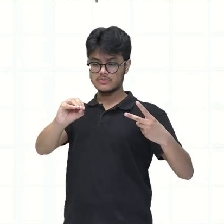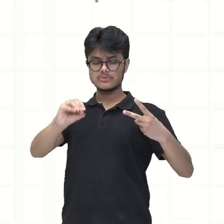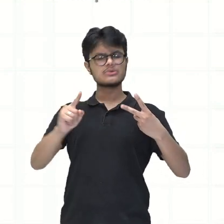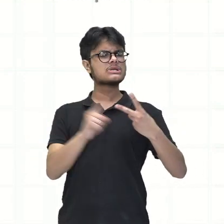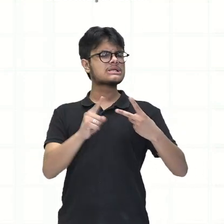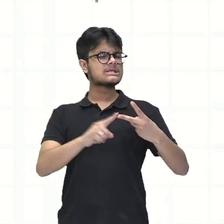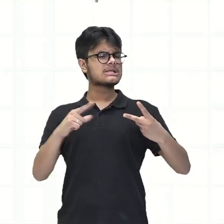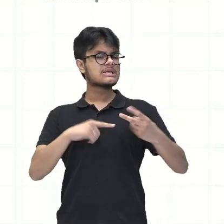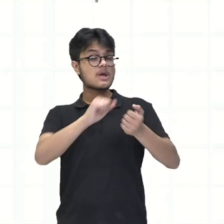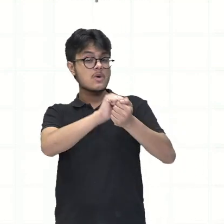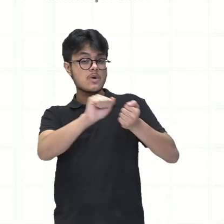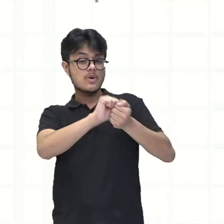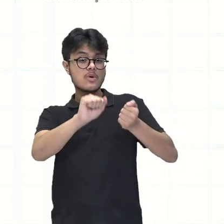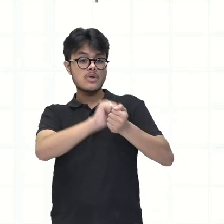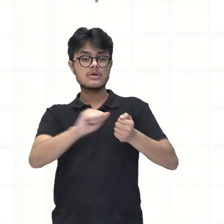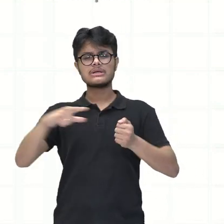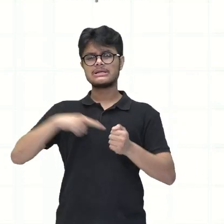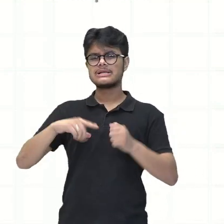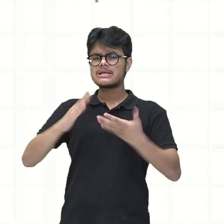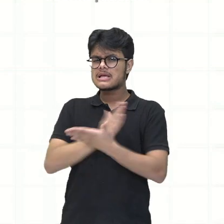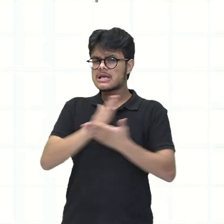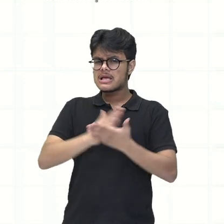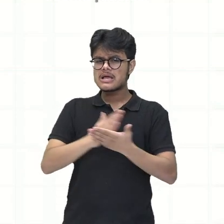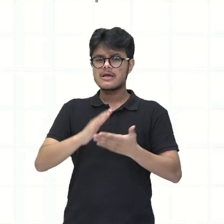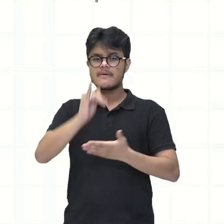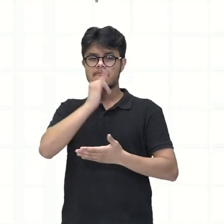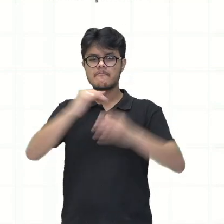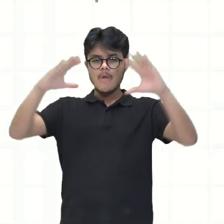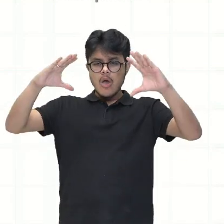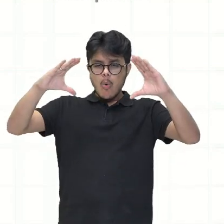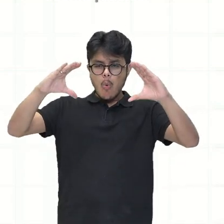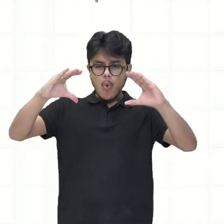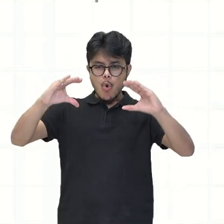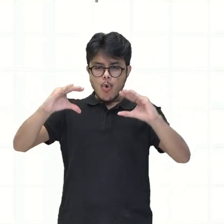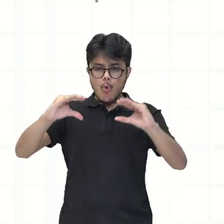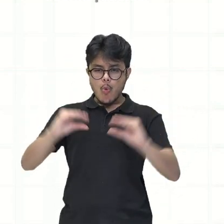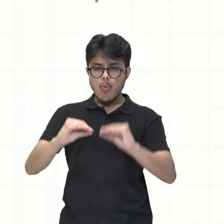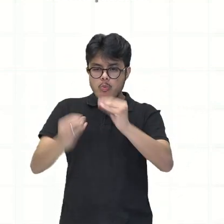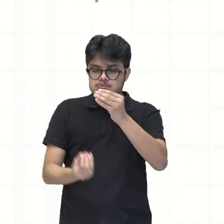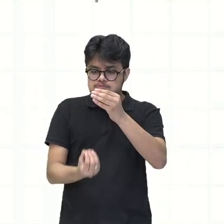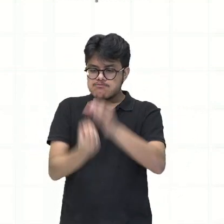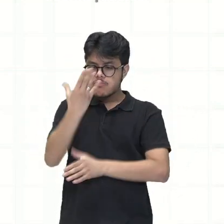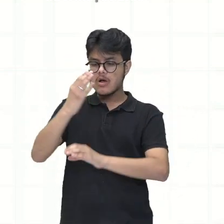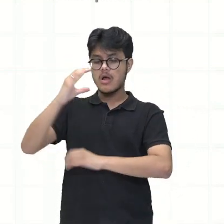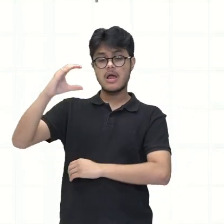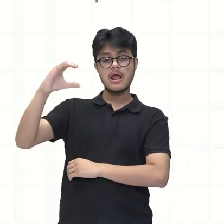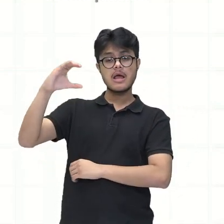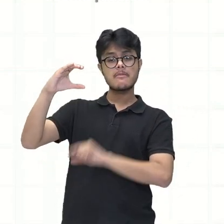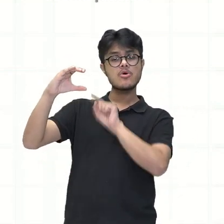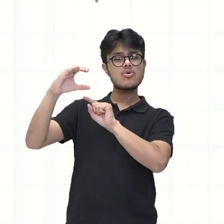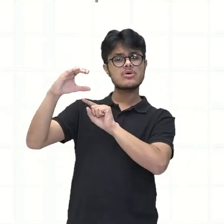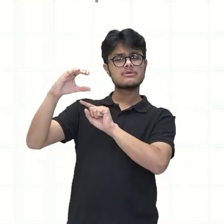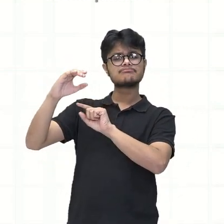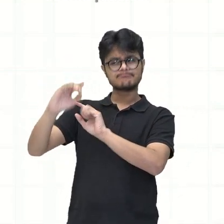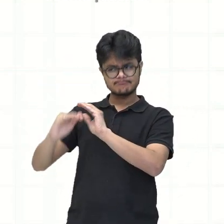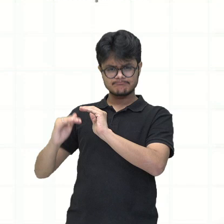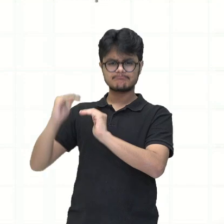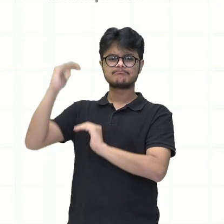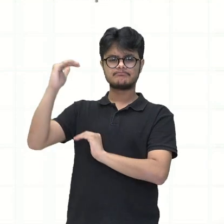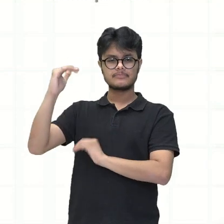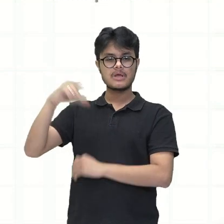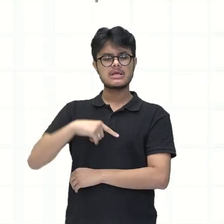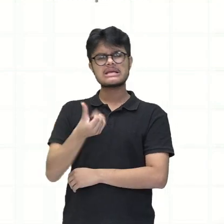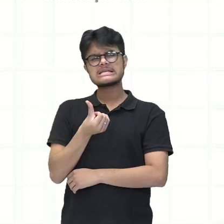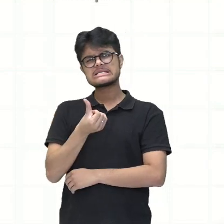formado a partir da compressão da turfa e possui um teor de carbono maior. Aqui a gente já